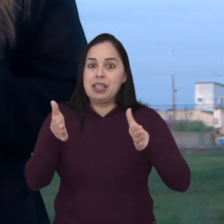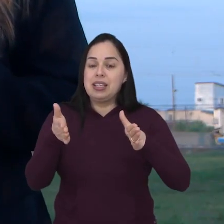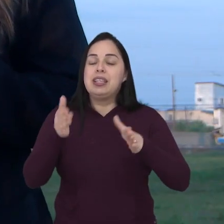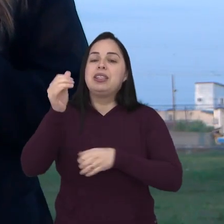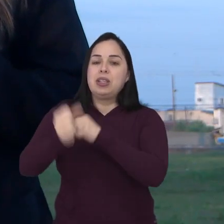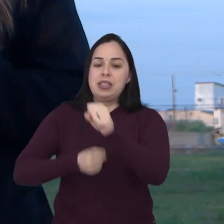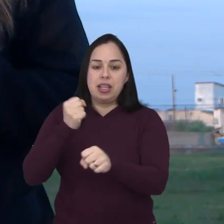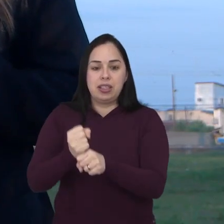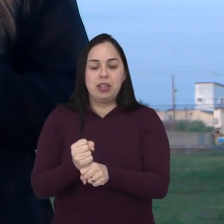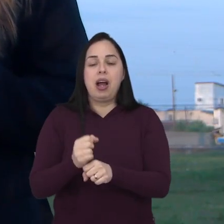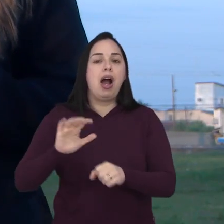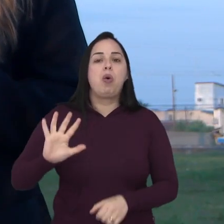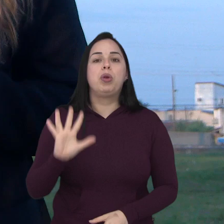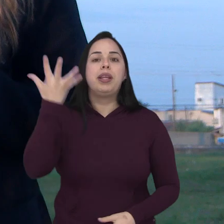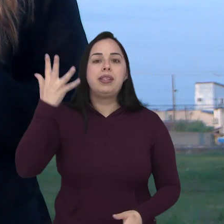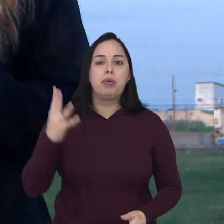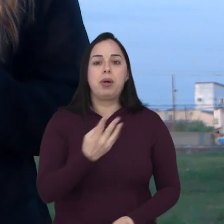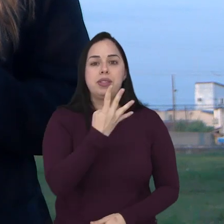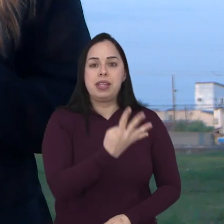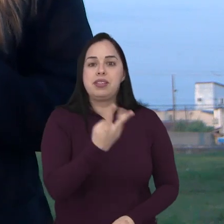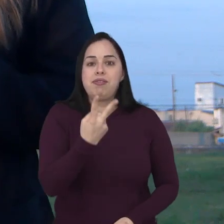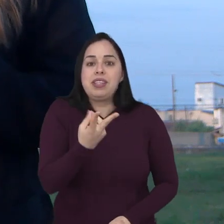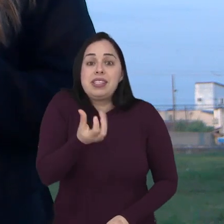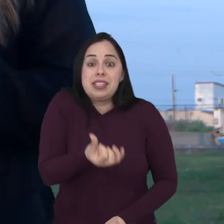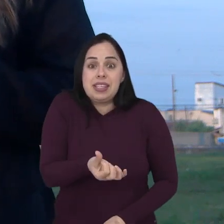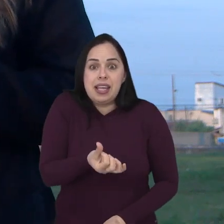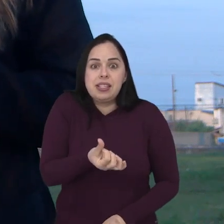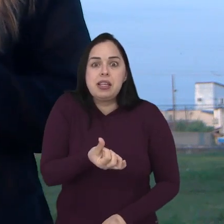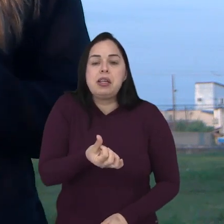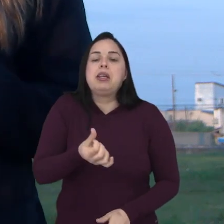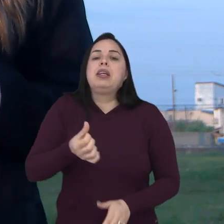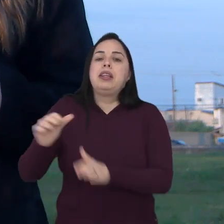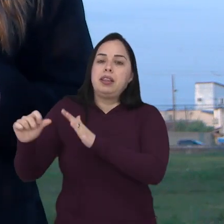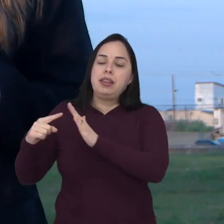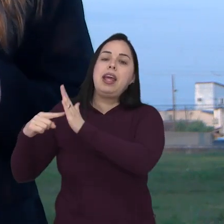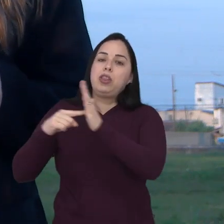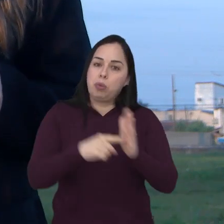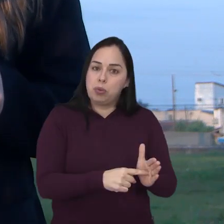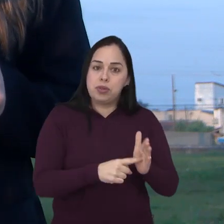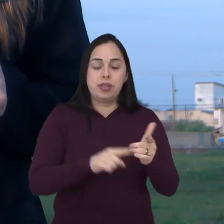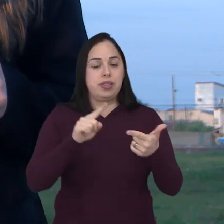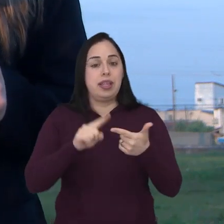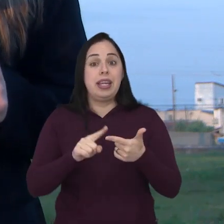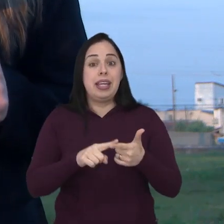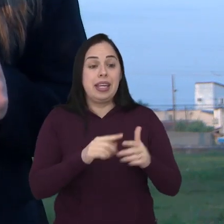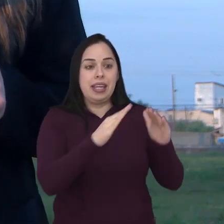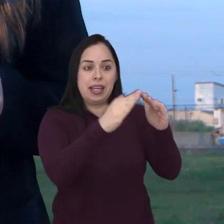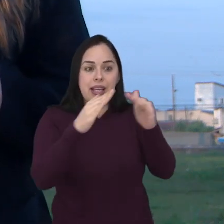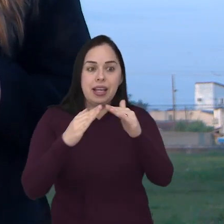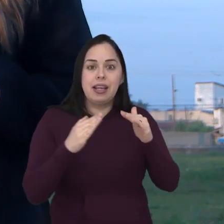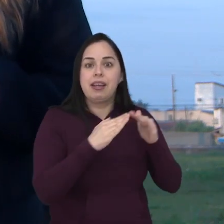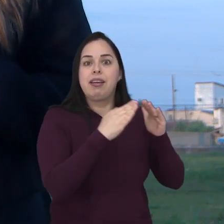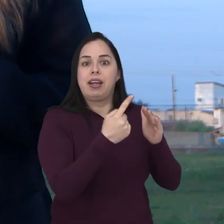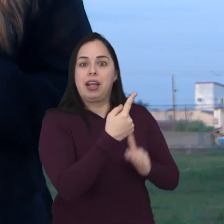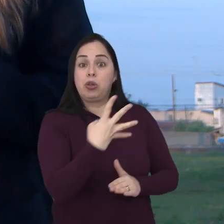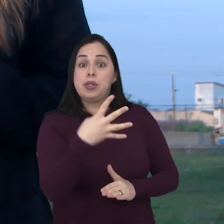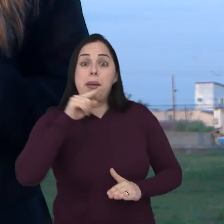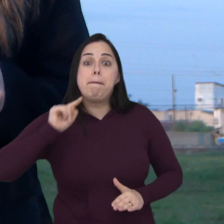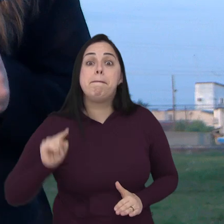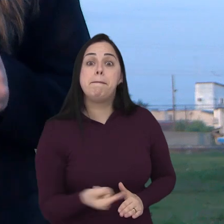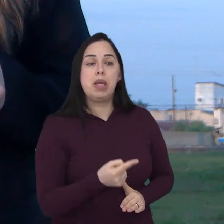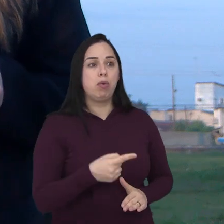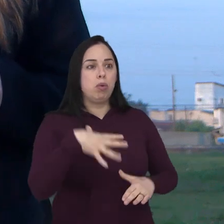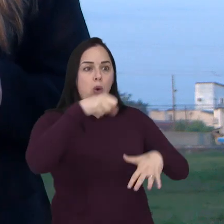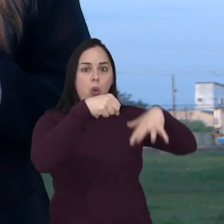2024, foram registradas 426 ocorrências com pipas na região e mais de 14 mil moradores ficaram